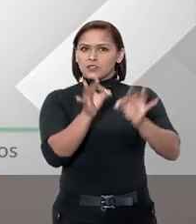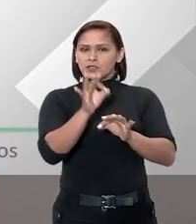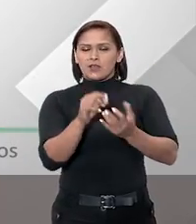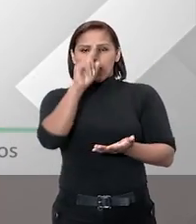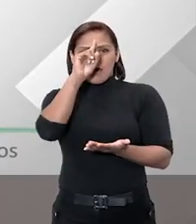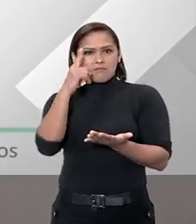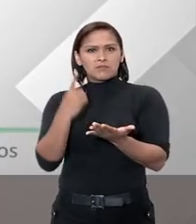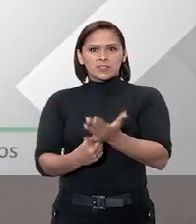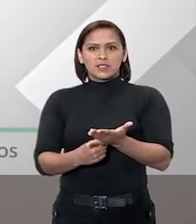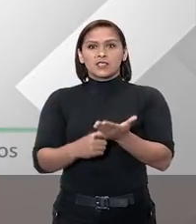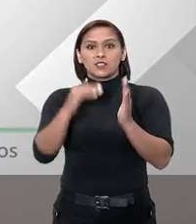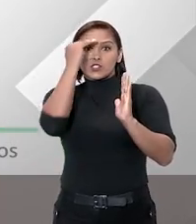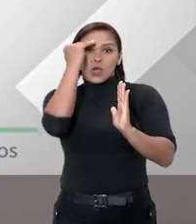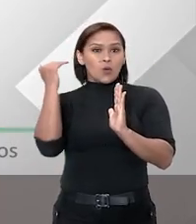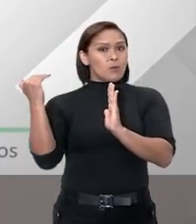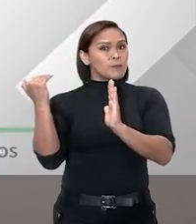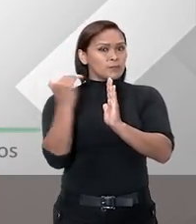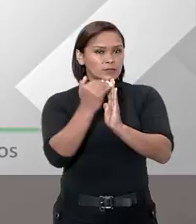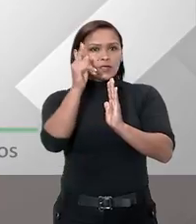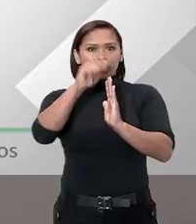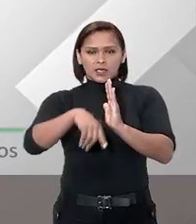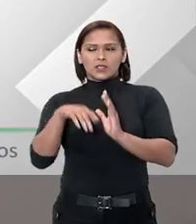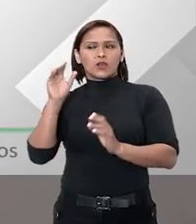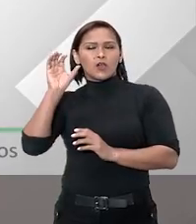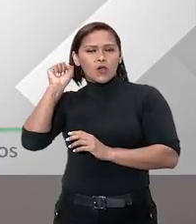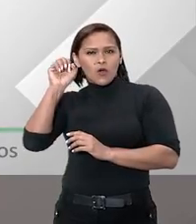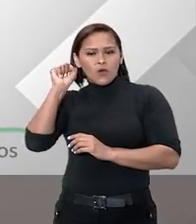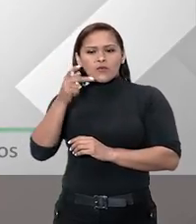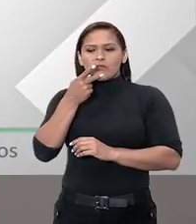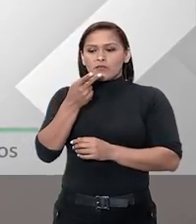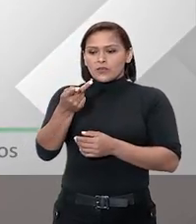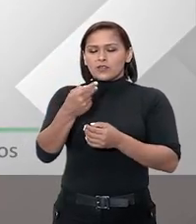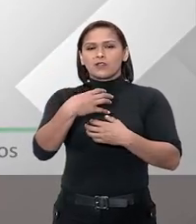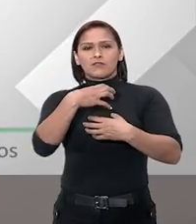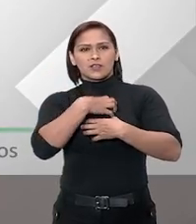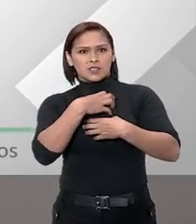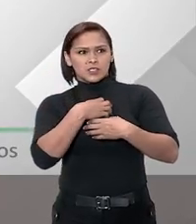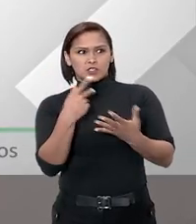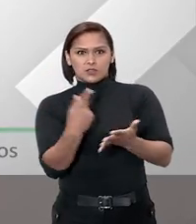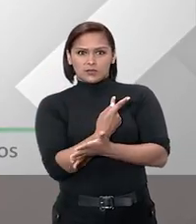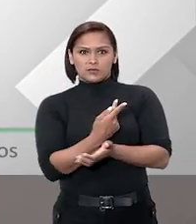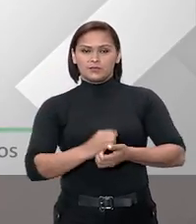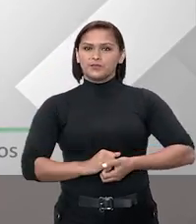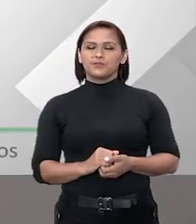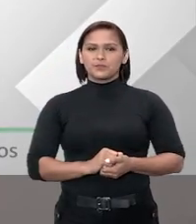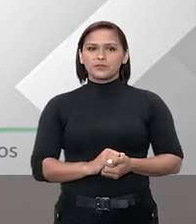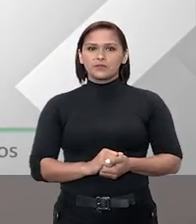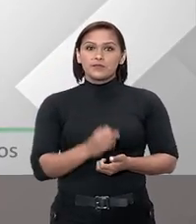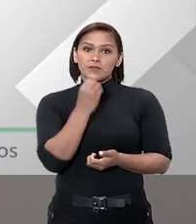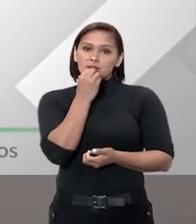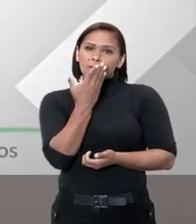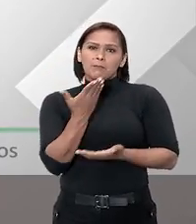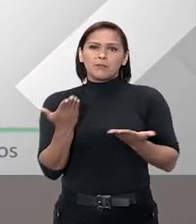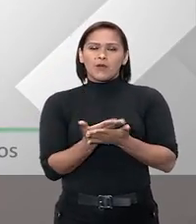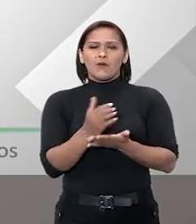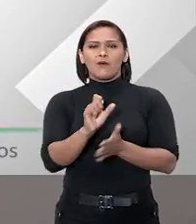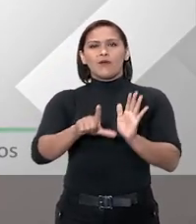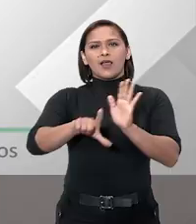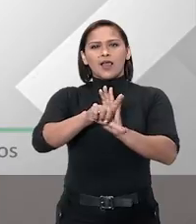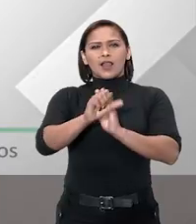a aplicação obrigatória da escuta através dessa metodologia. Bem, a Lei